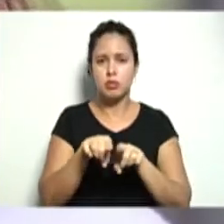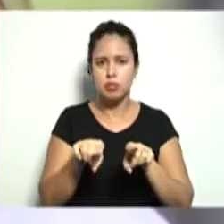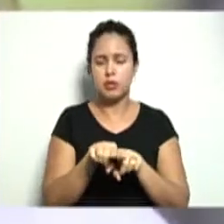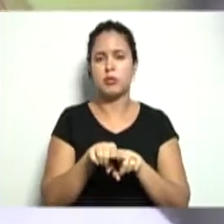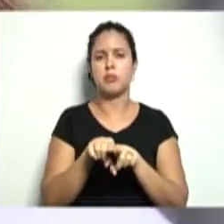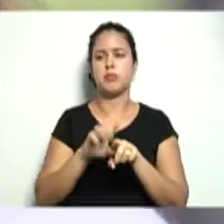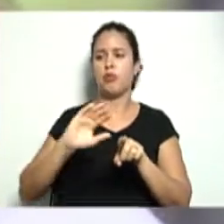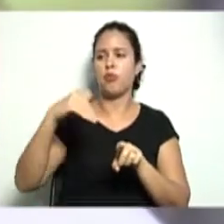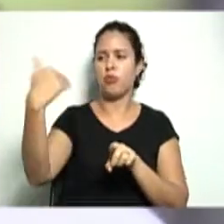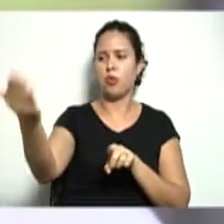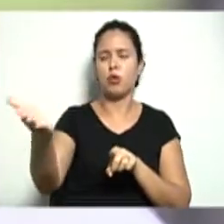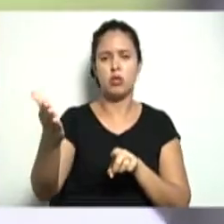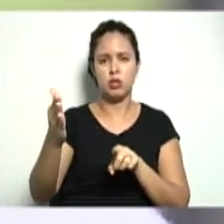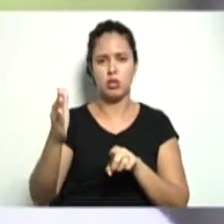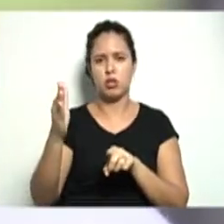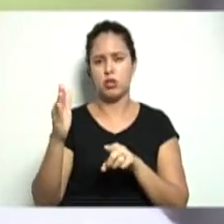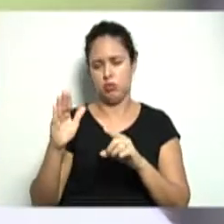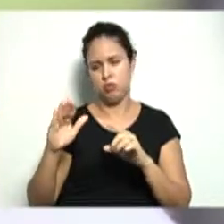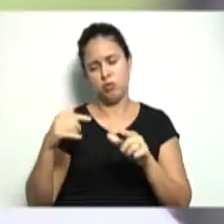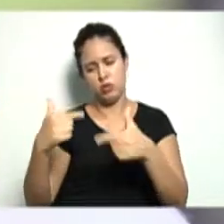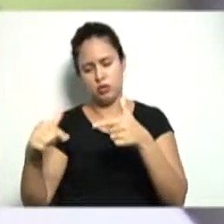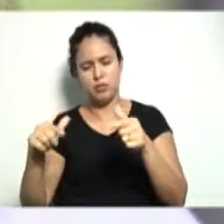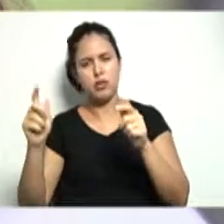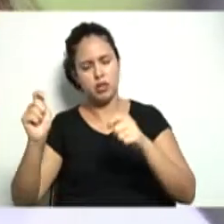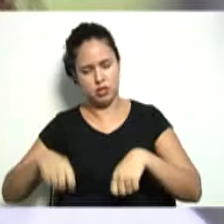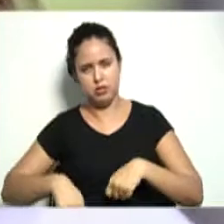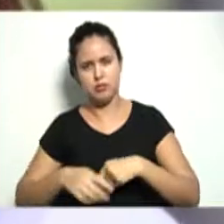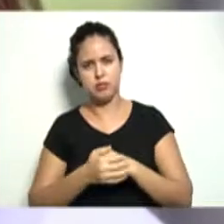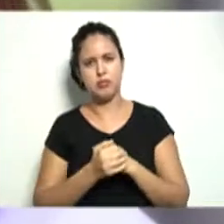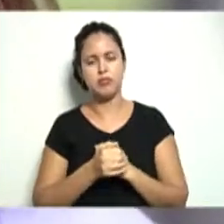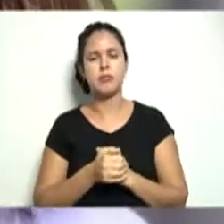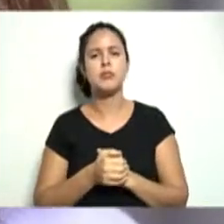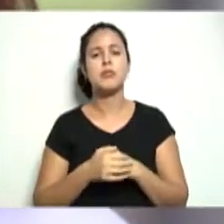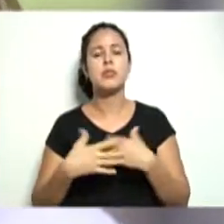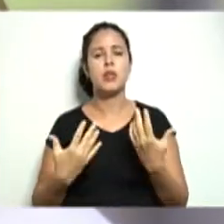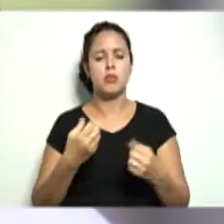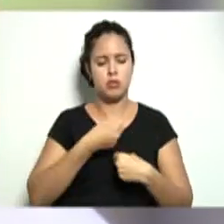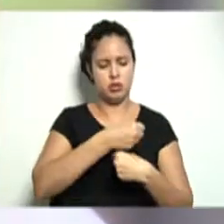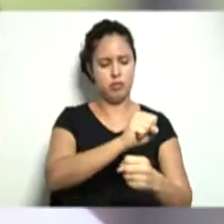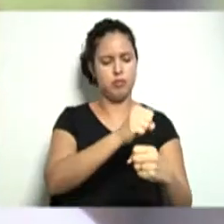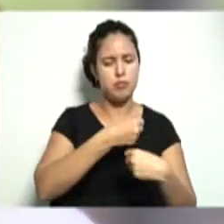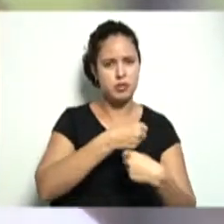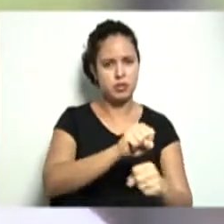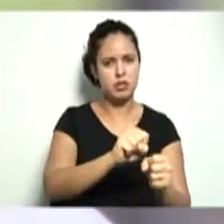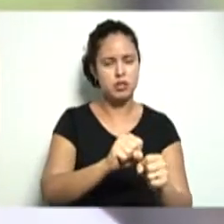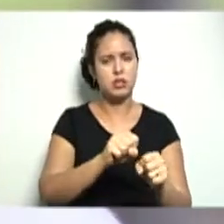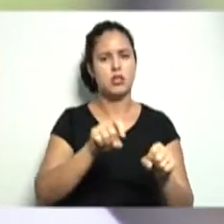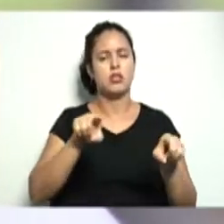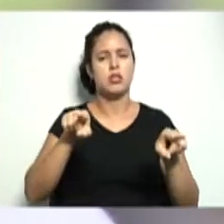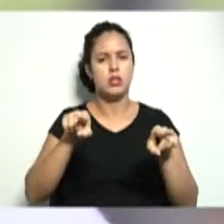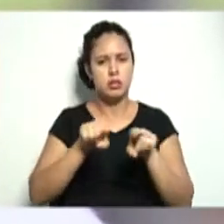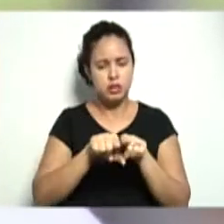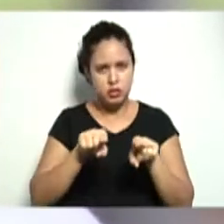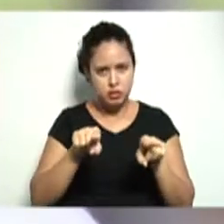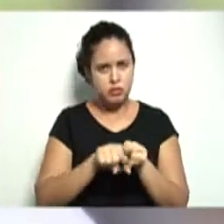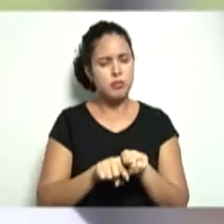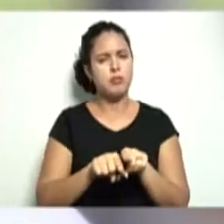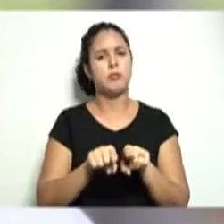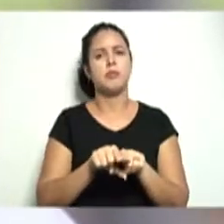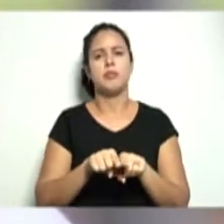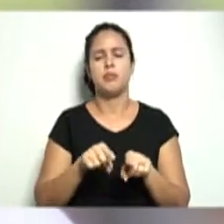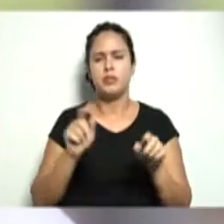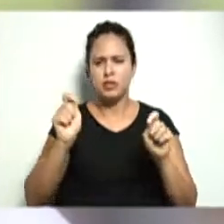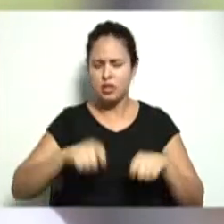lá fora também, aqui também, entendeu? Eu acho que tanto a gente na limpeza, como a gente trabalha nessa área, a